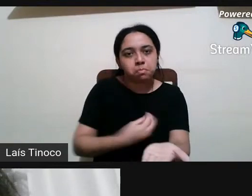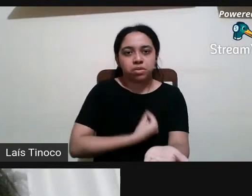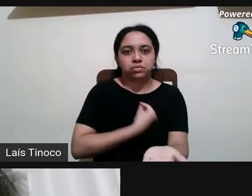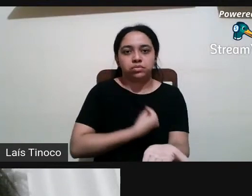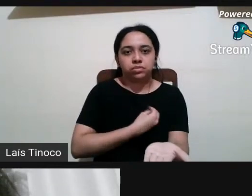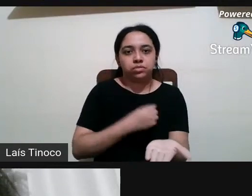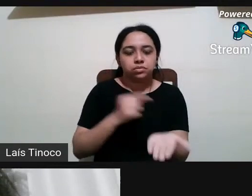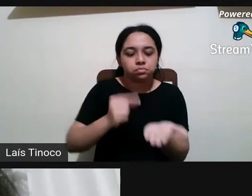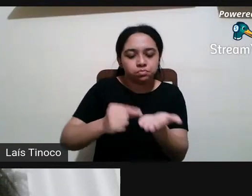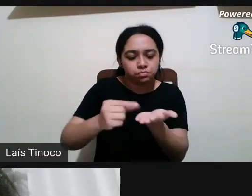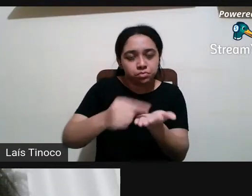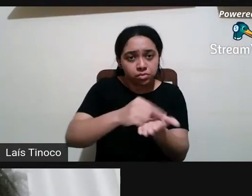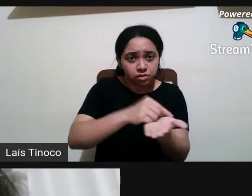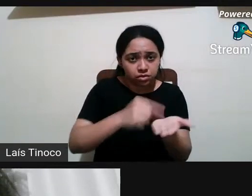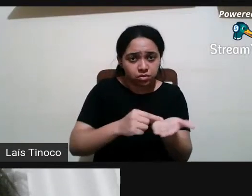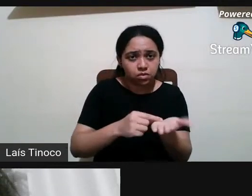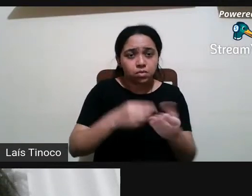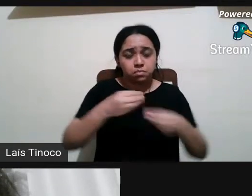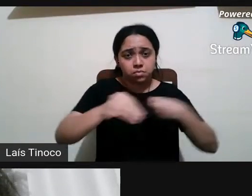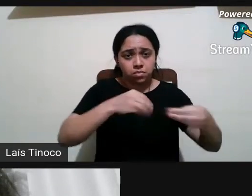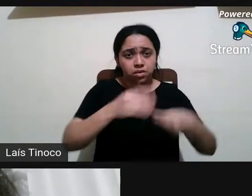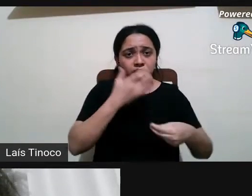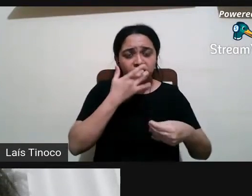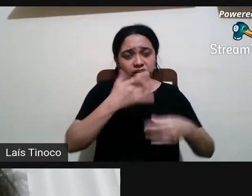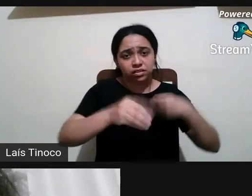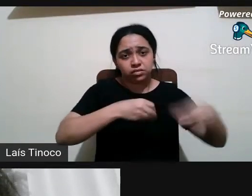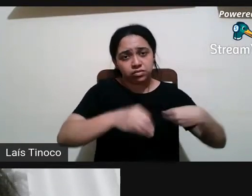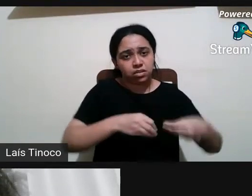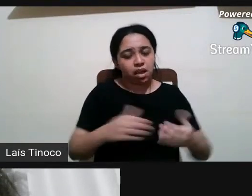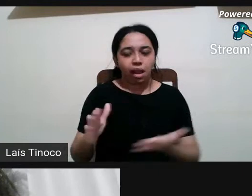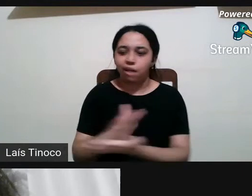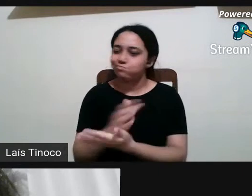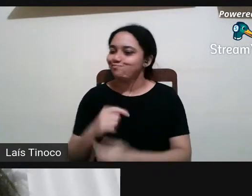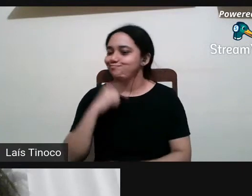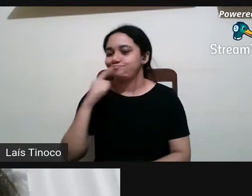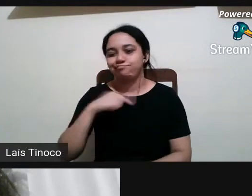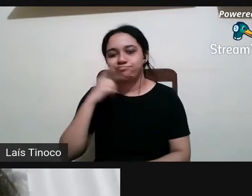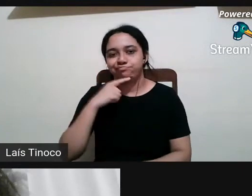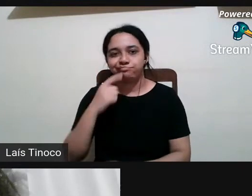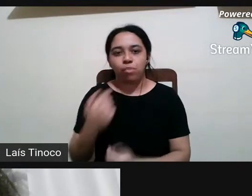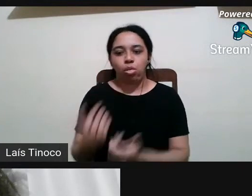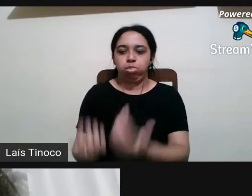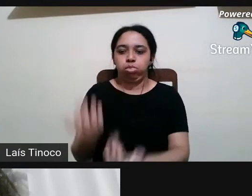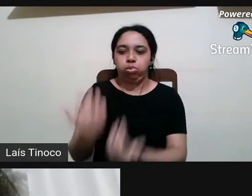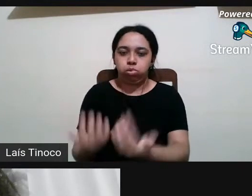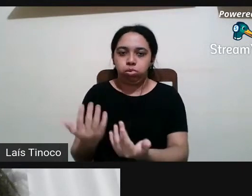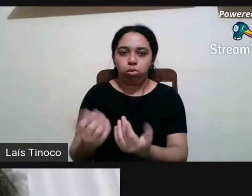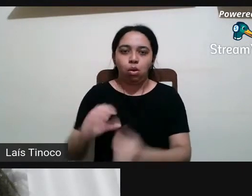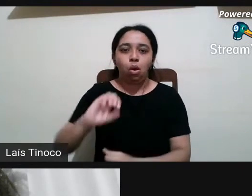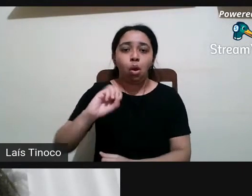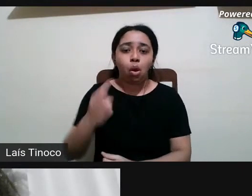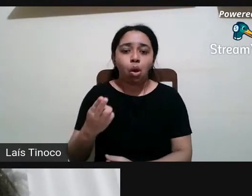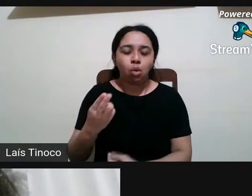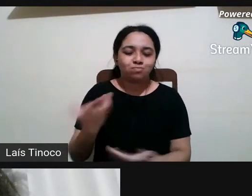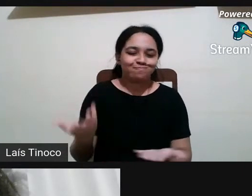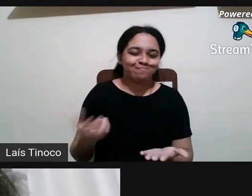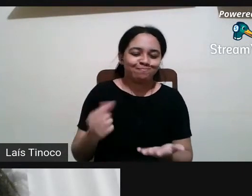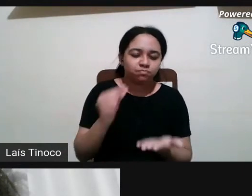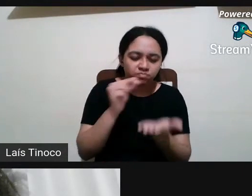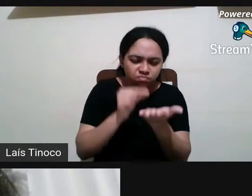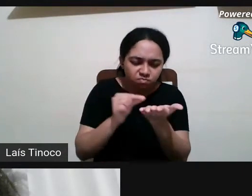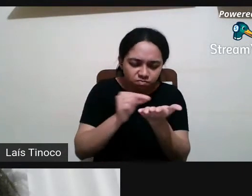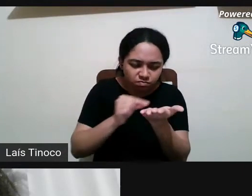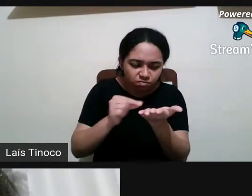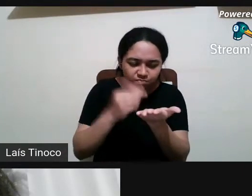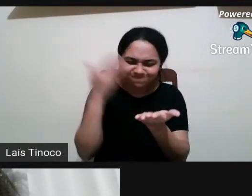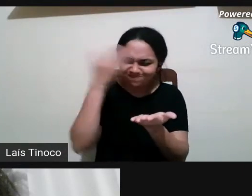nós isolamos, e alguns realmente a Raman não conseguia, ou queimava, ou a partícula muito pequena, nós